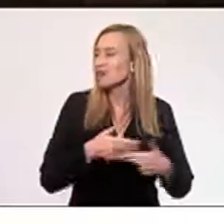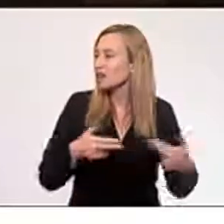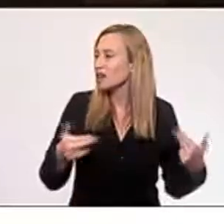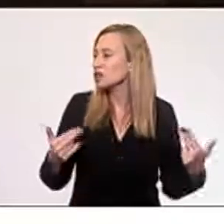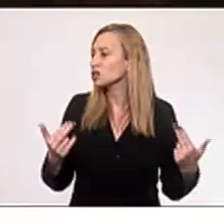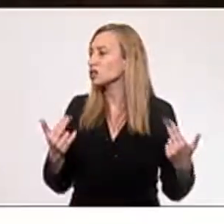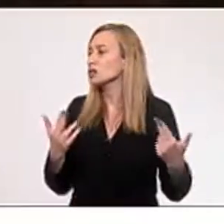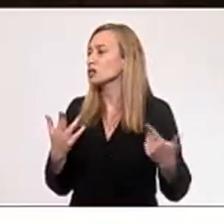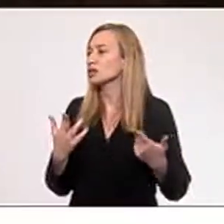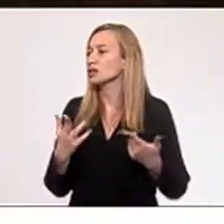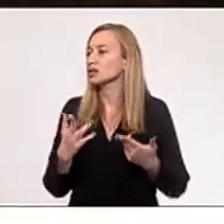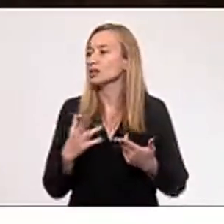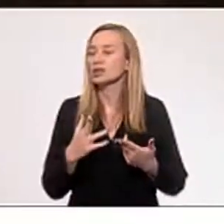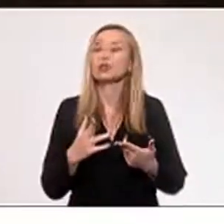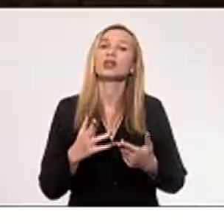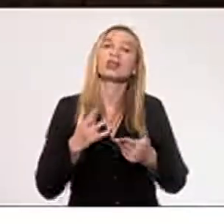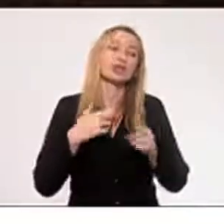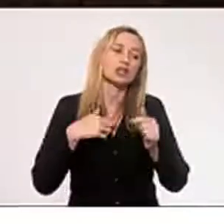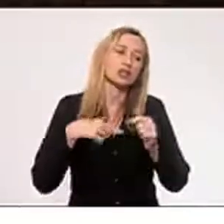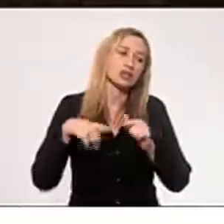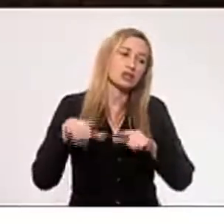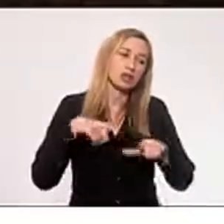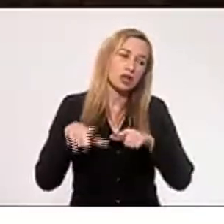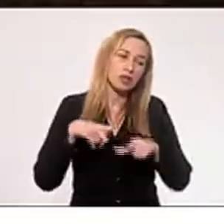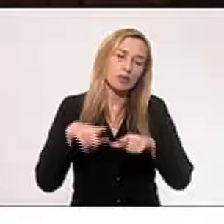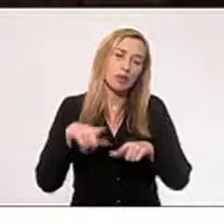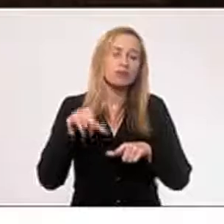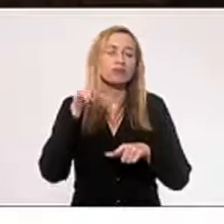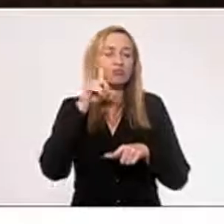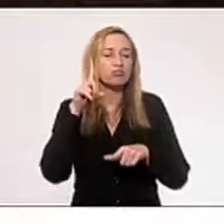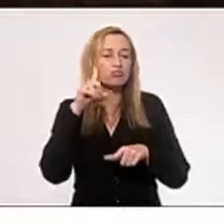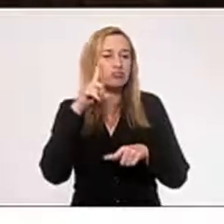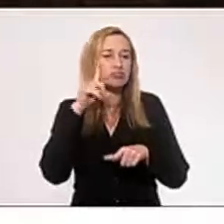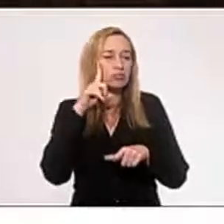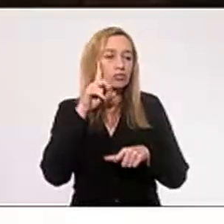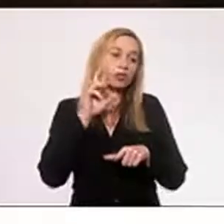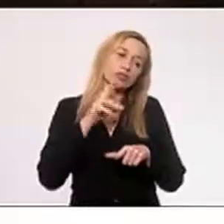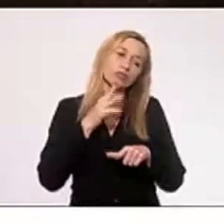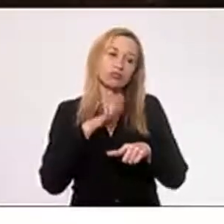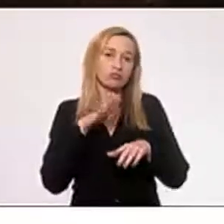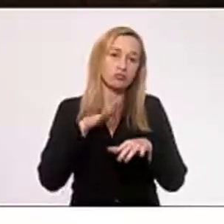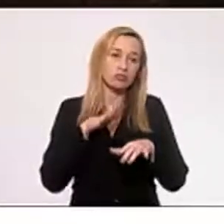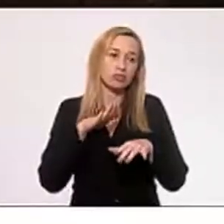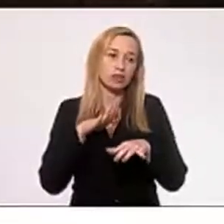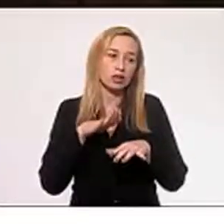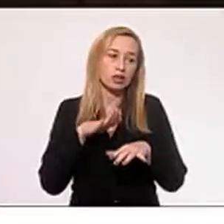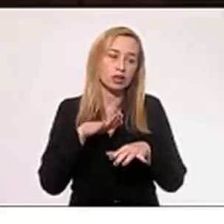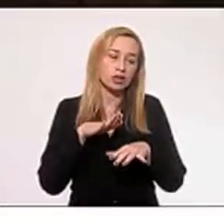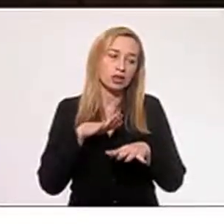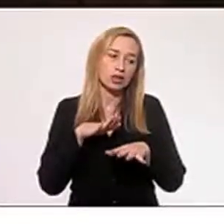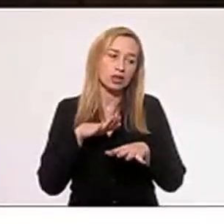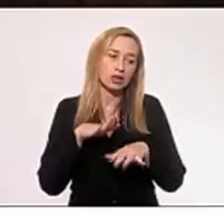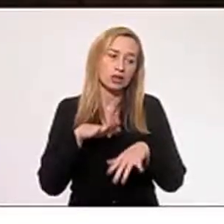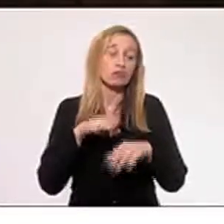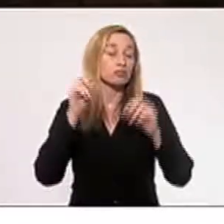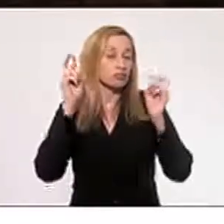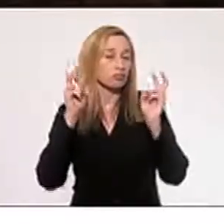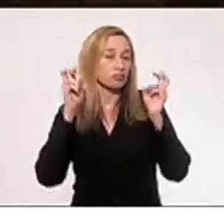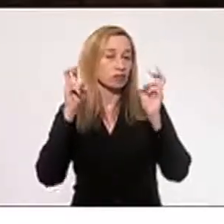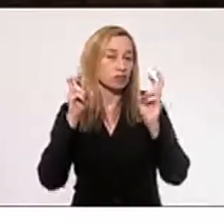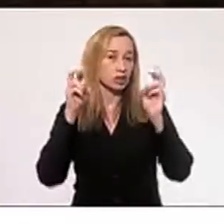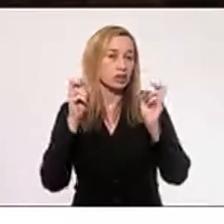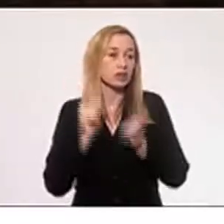comissões permanentes que trabalham rotineiramente ou eventualmente em torno do tema